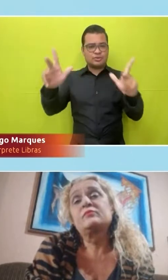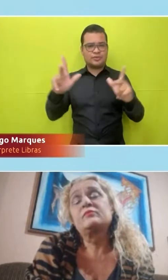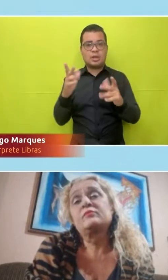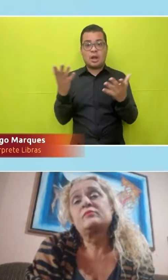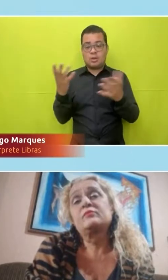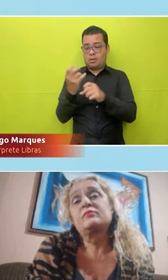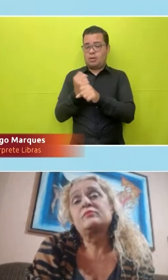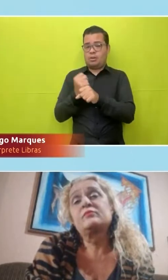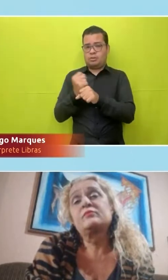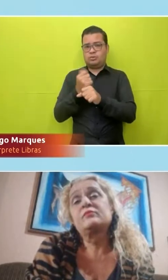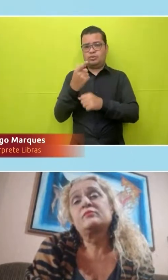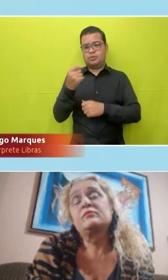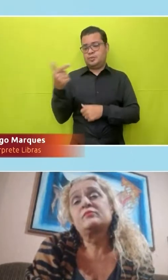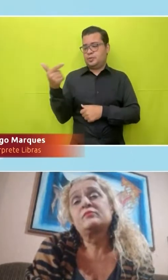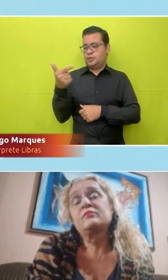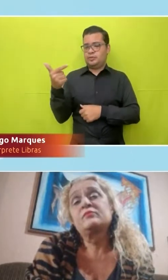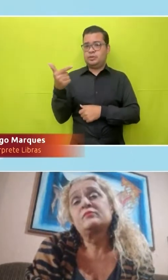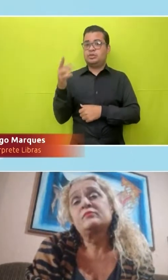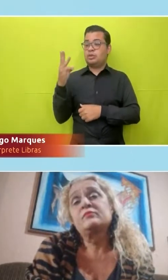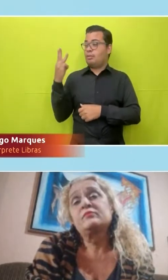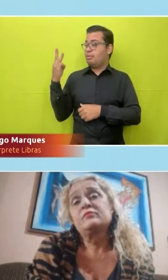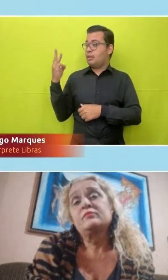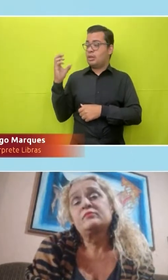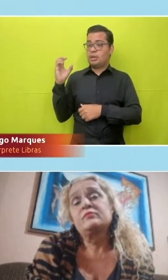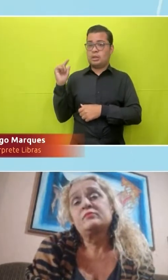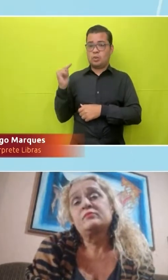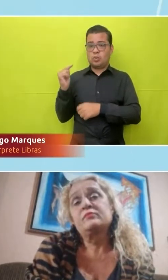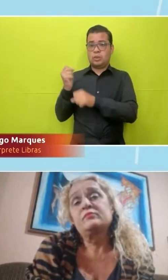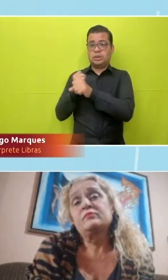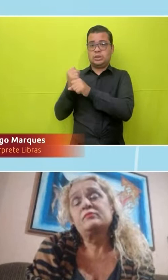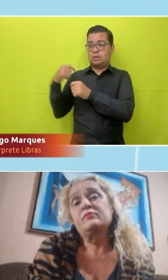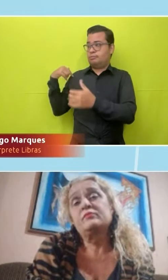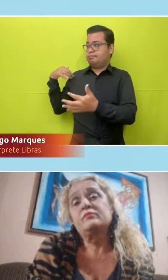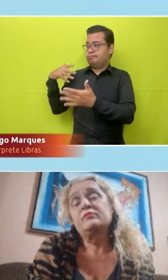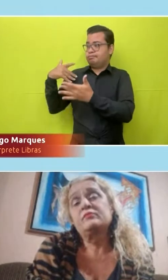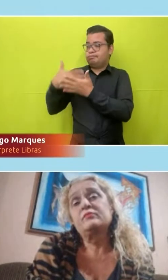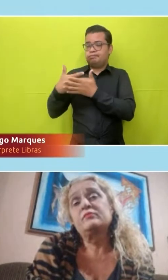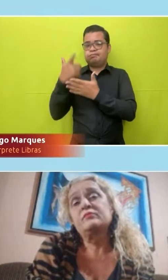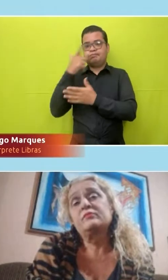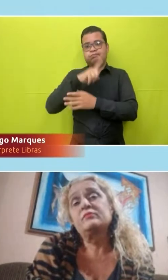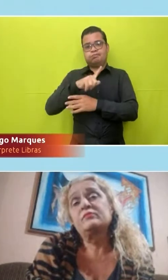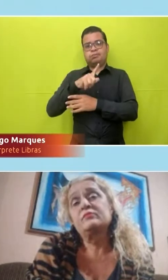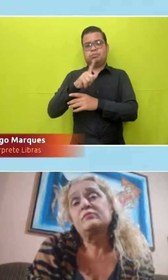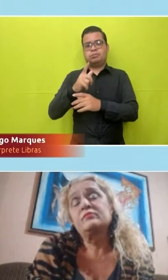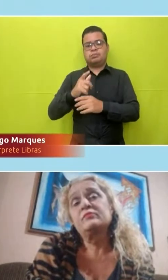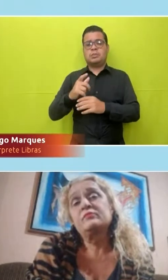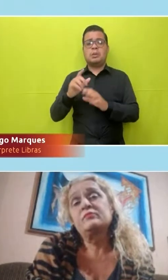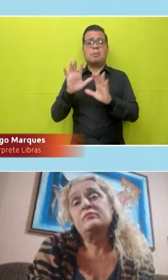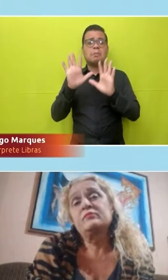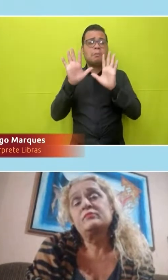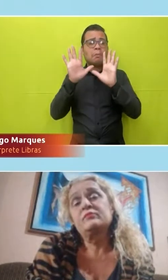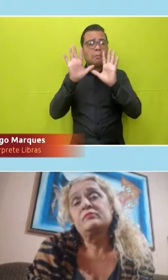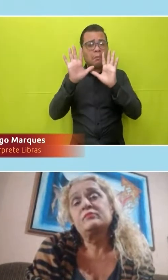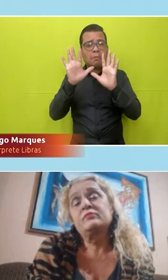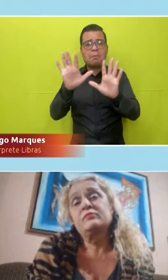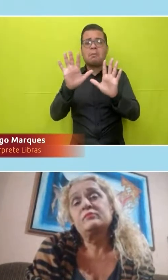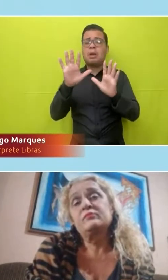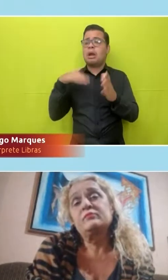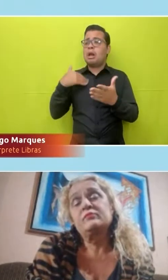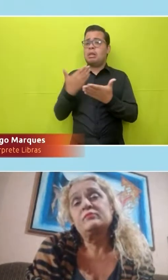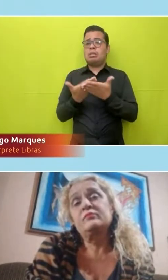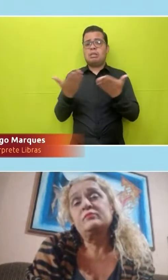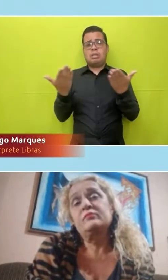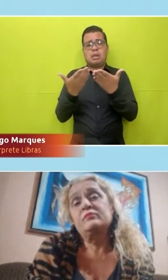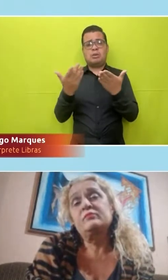2022, são 32 anos desde essa conquista, né, de 17 de maio de 90, mas ainda hoje a gente encontra